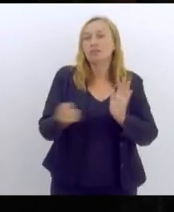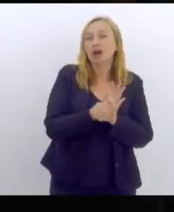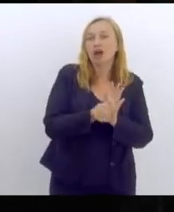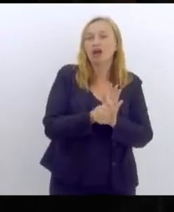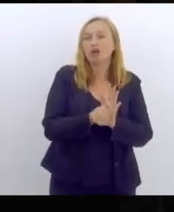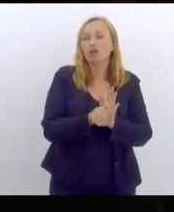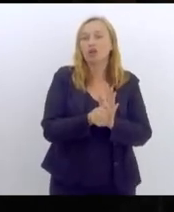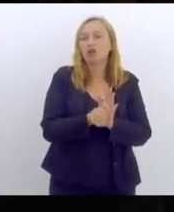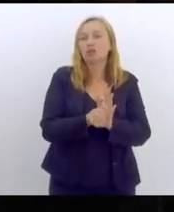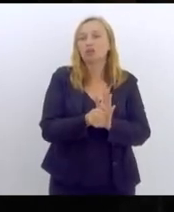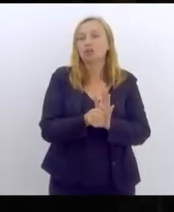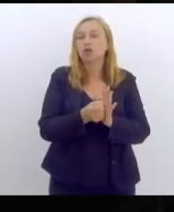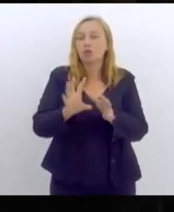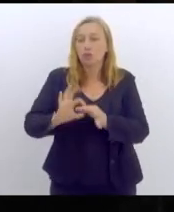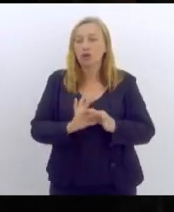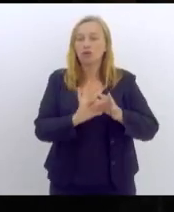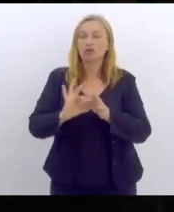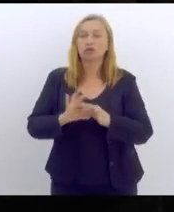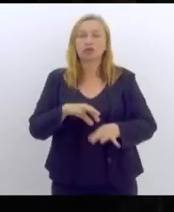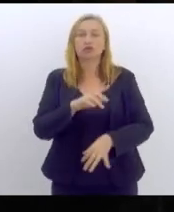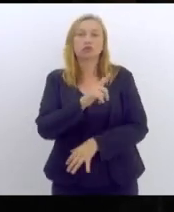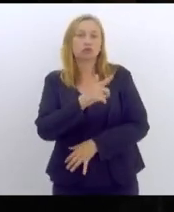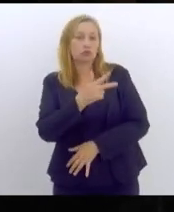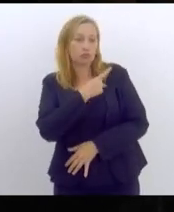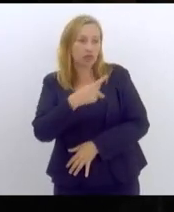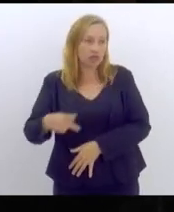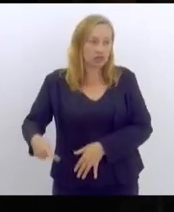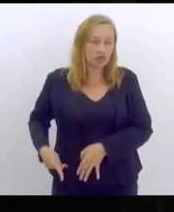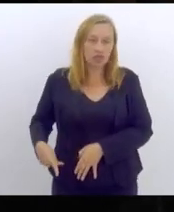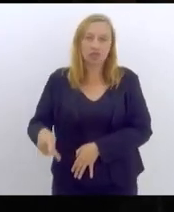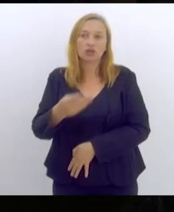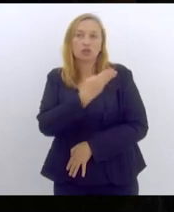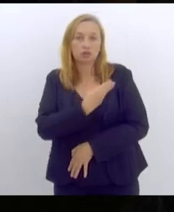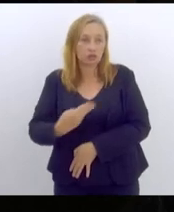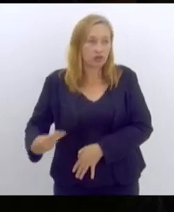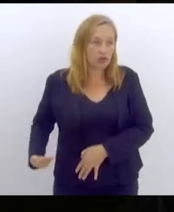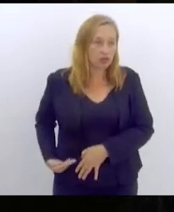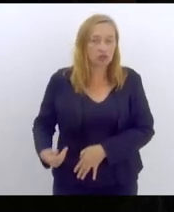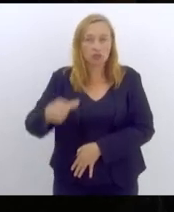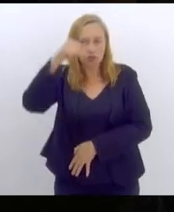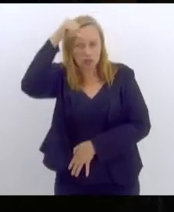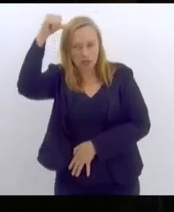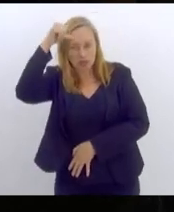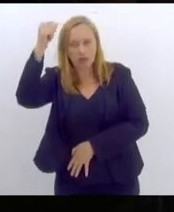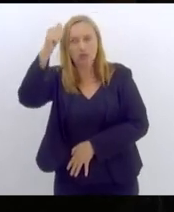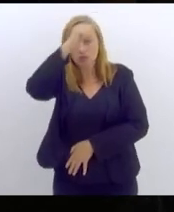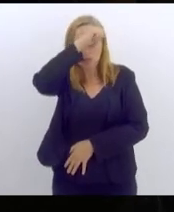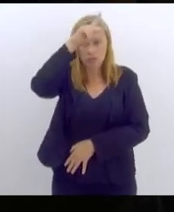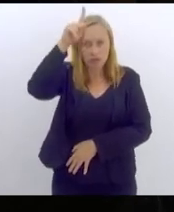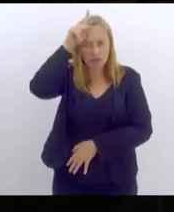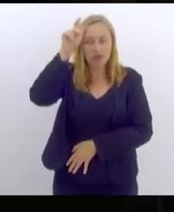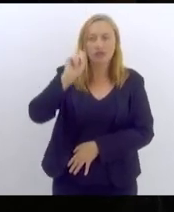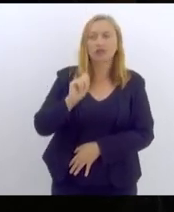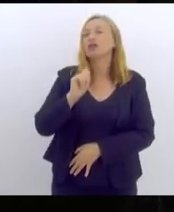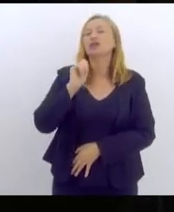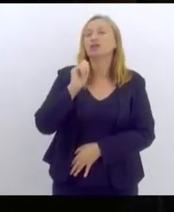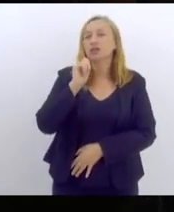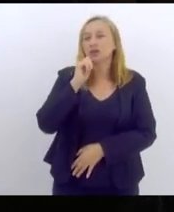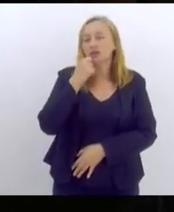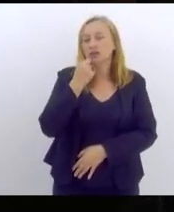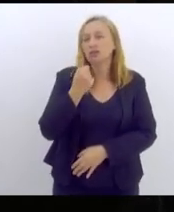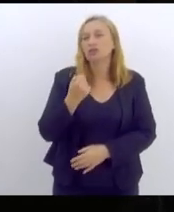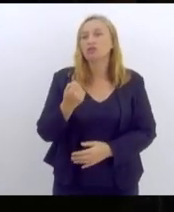união dos gestores, do presidente, do nosso governador Cláudio Castro, do prefeito da capital, foi